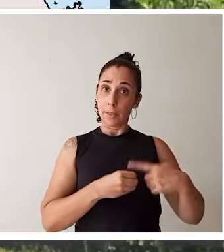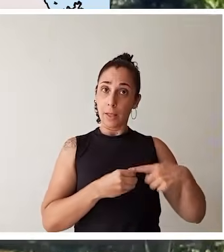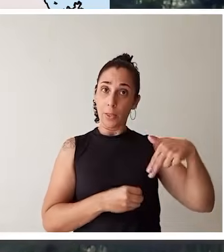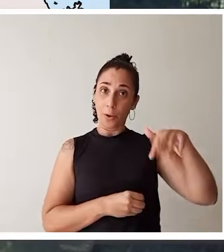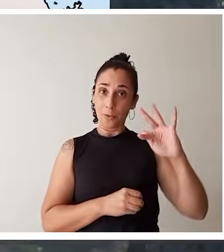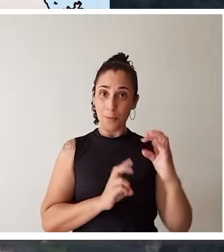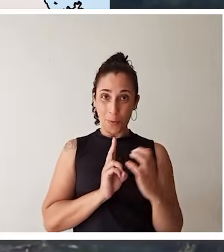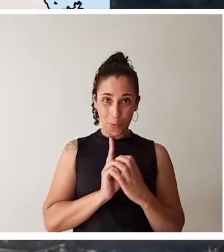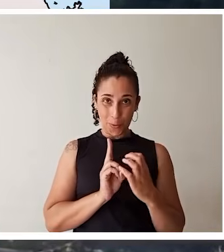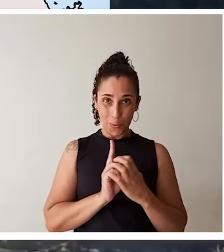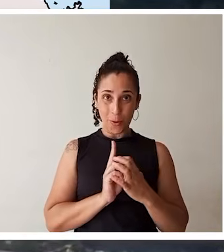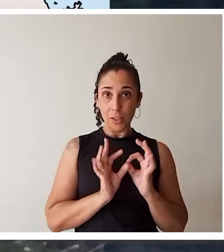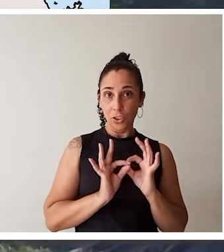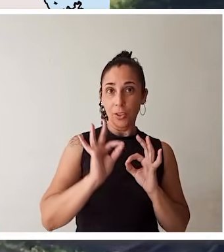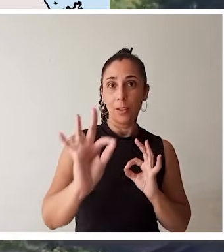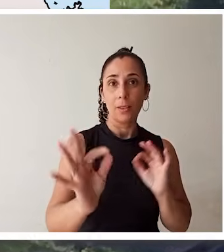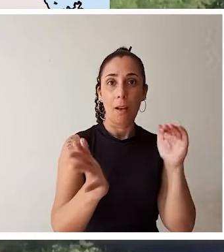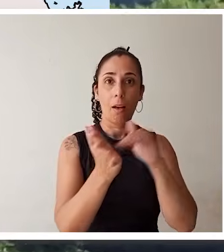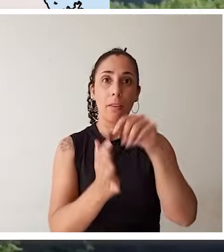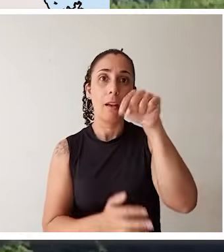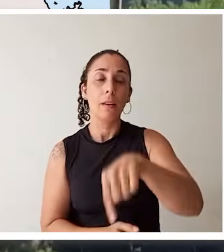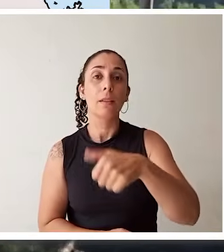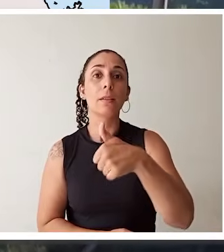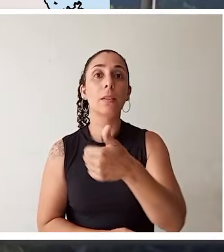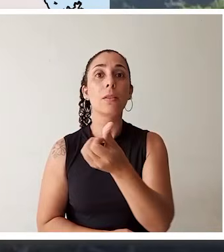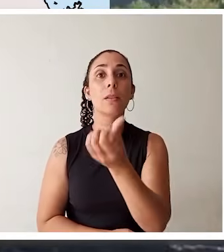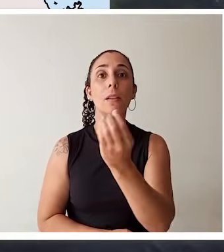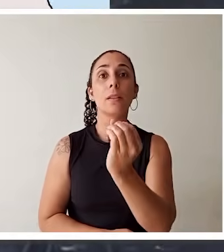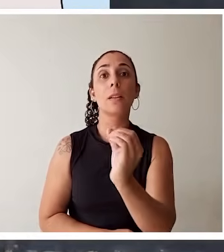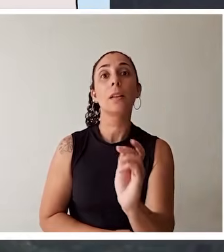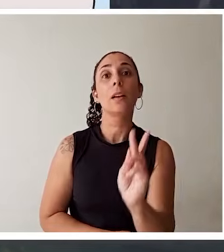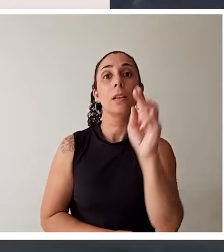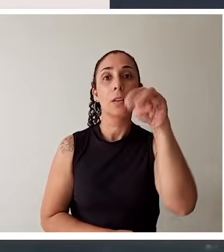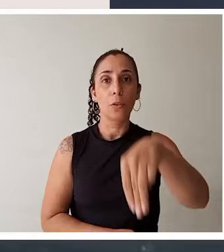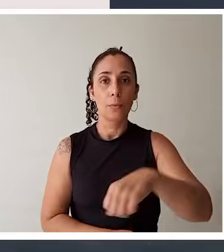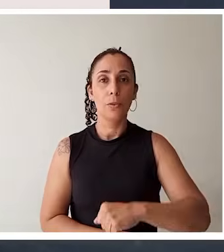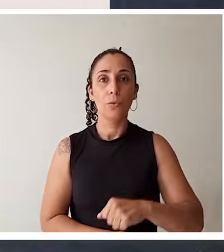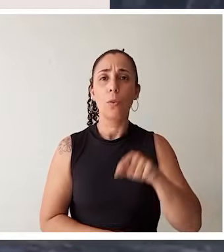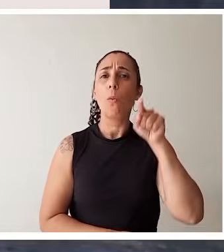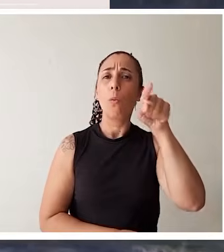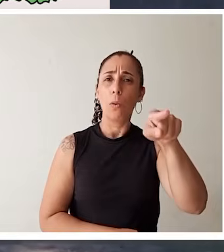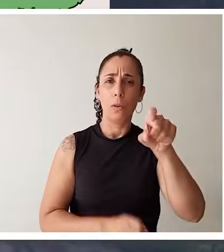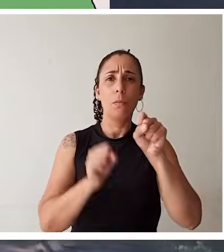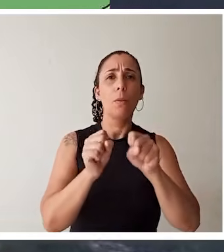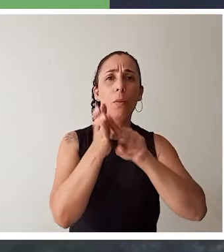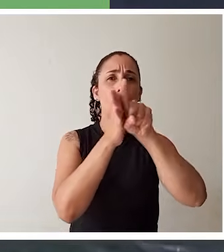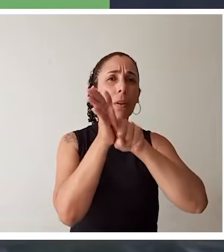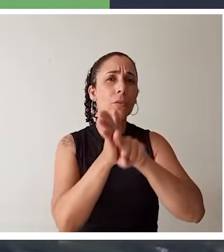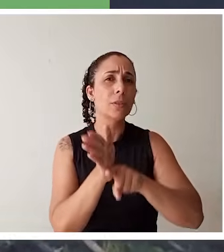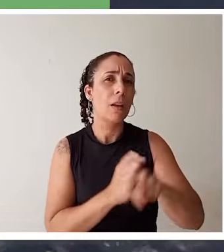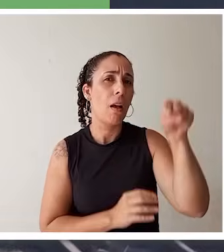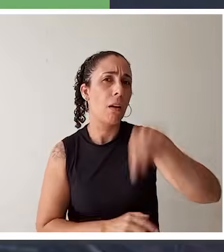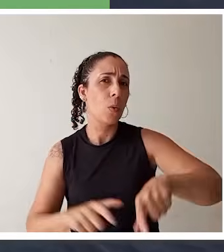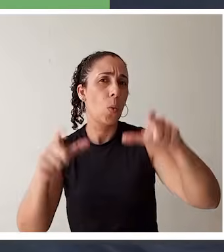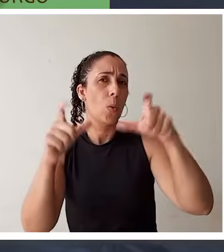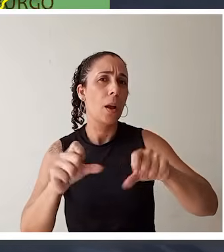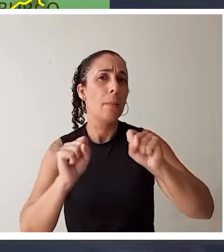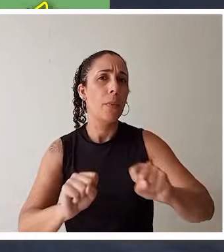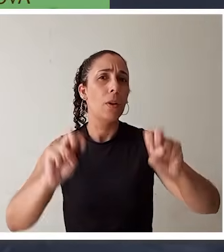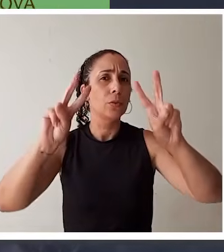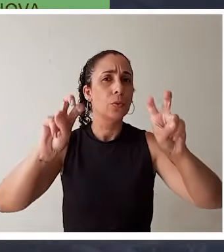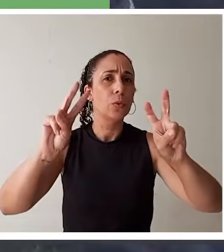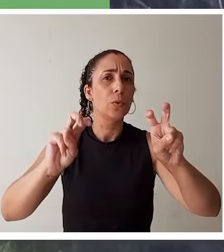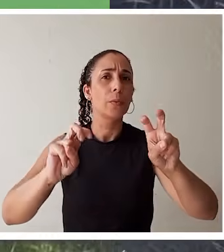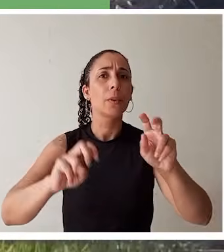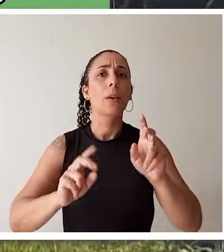de Nova Friburgo, eu percorri 160 quilômetros até chegar aqui no meu primeiro ponto de interesse, que aliás eu marquei no Google Maps.